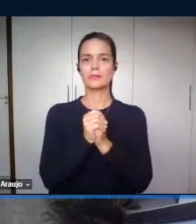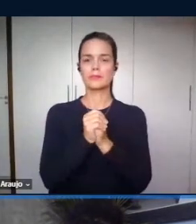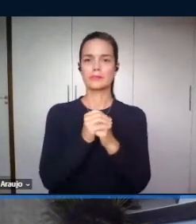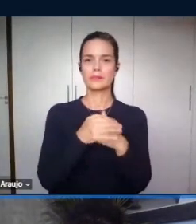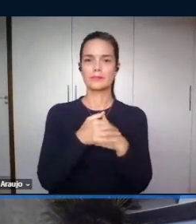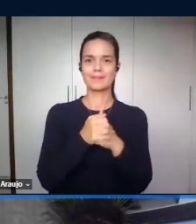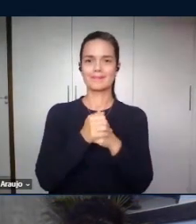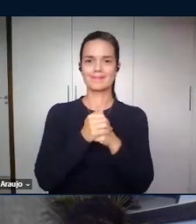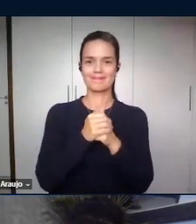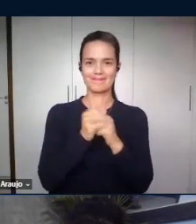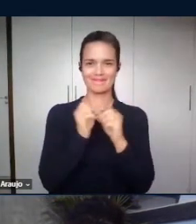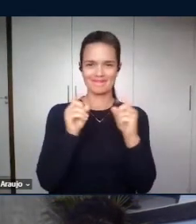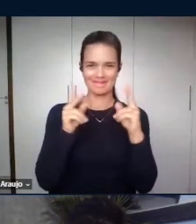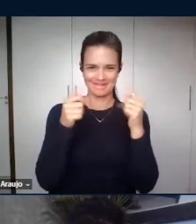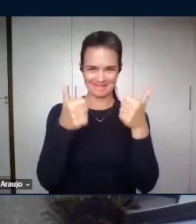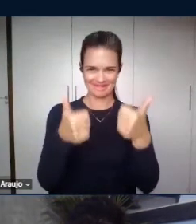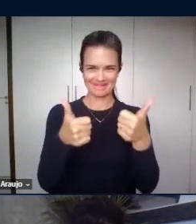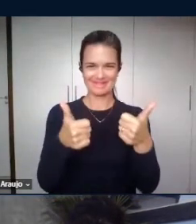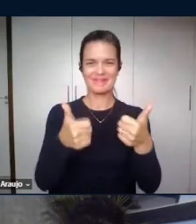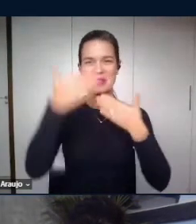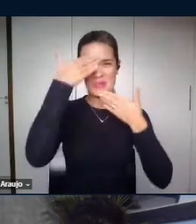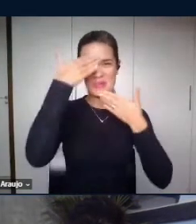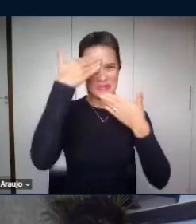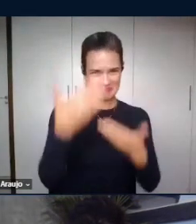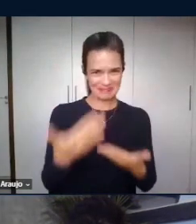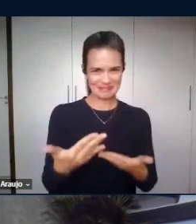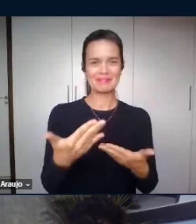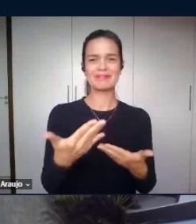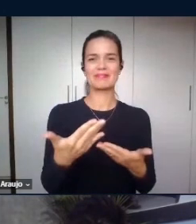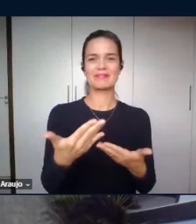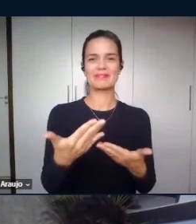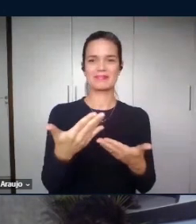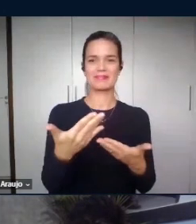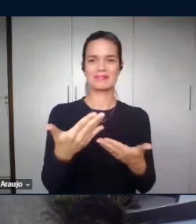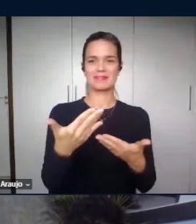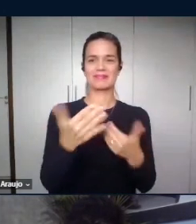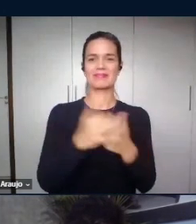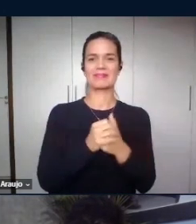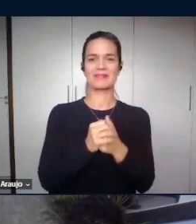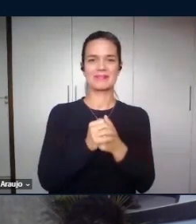Pronto. Olha, muito obrigada. Quando são